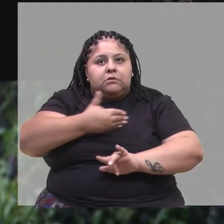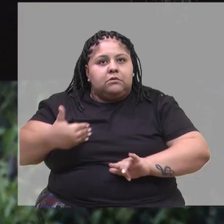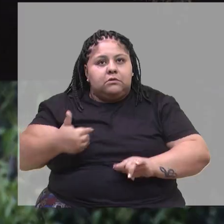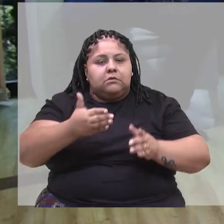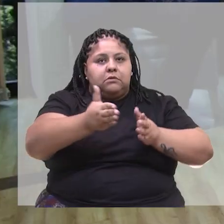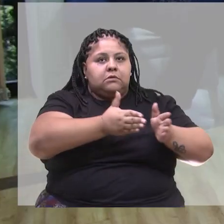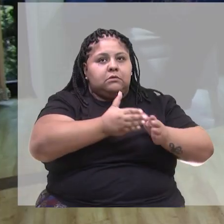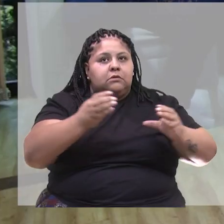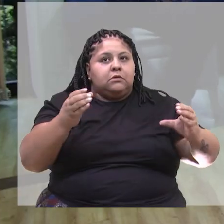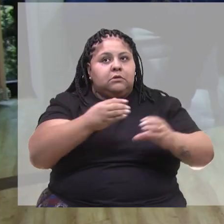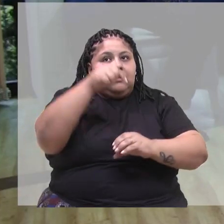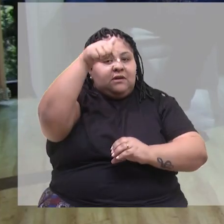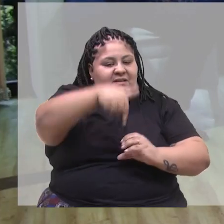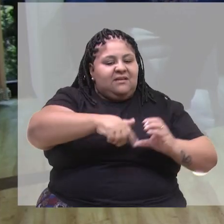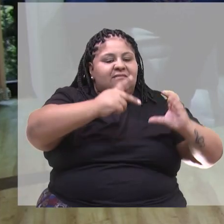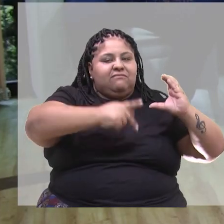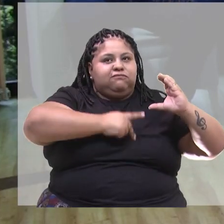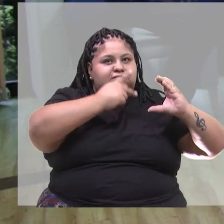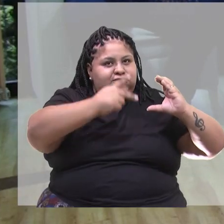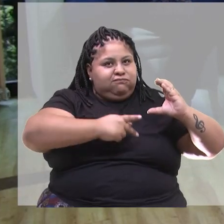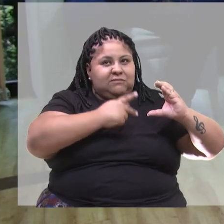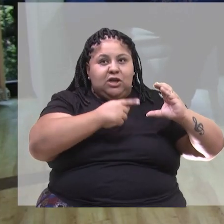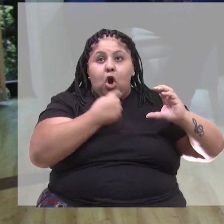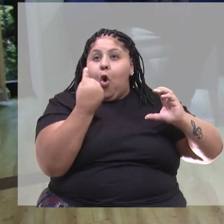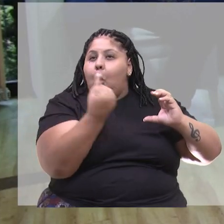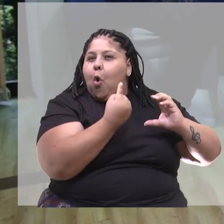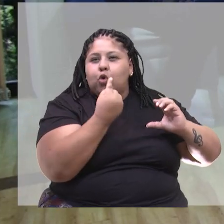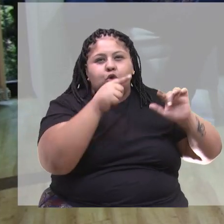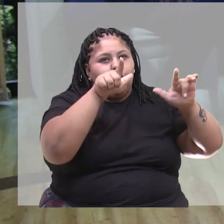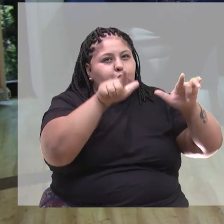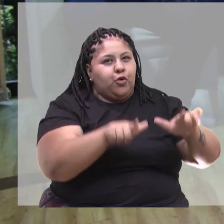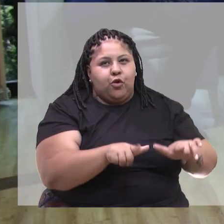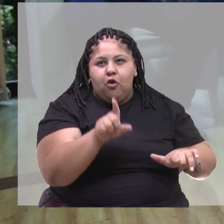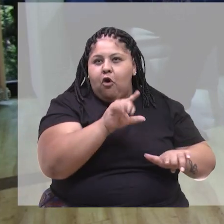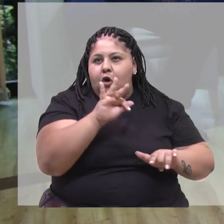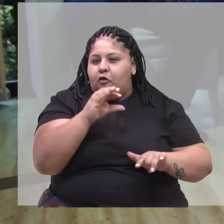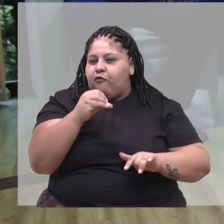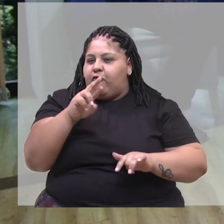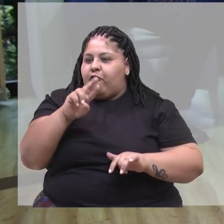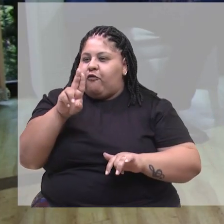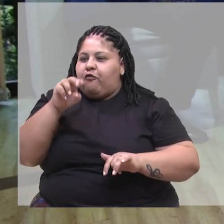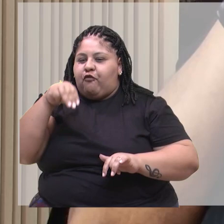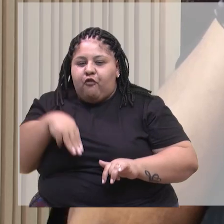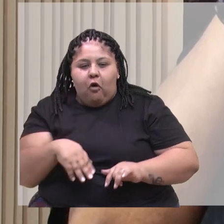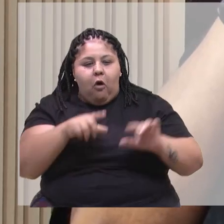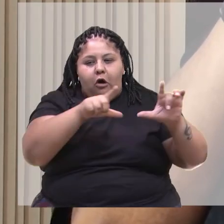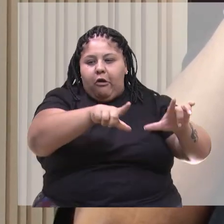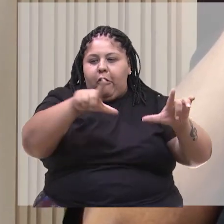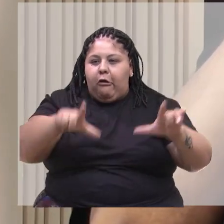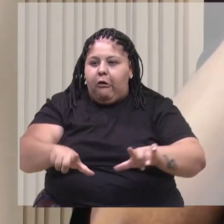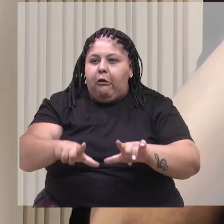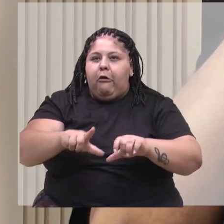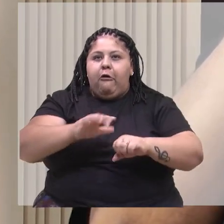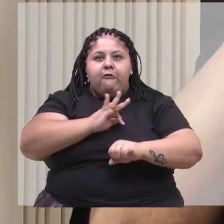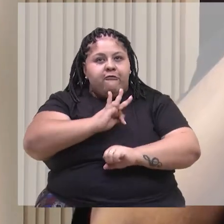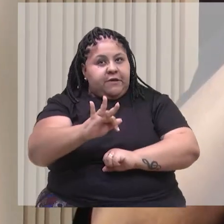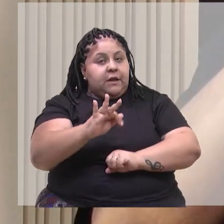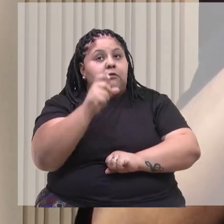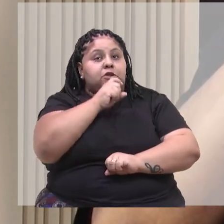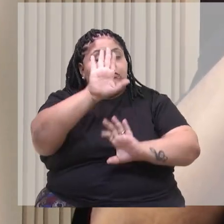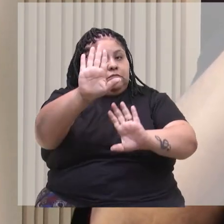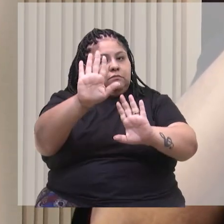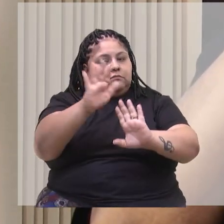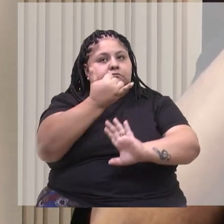tem acessibilidade completa é a Câmara de Vereadores de Caxias do Sul. É a única. Nem o fórum, nem os órgãos federais, não, estou